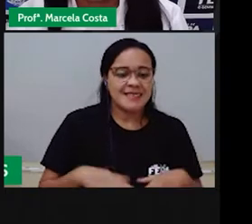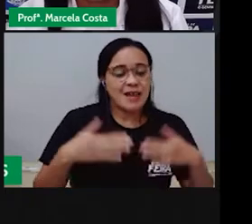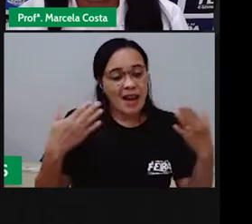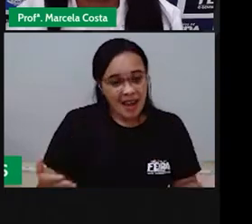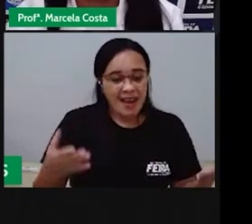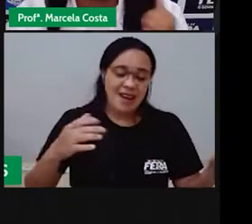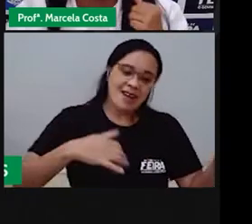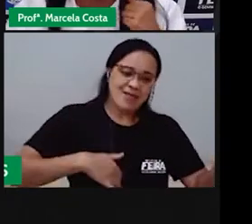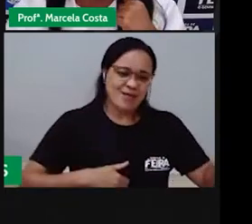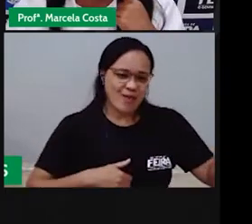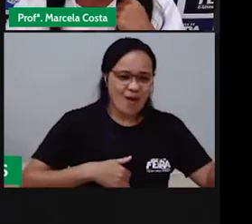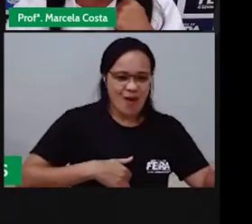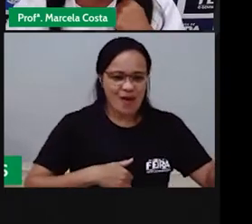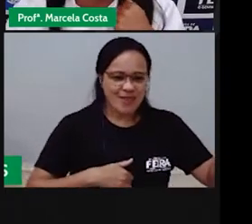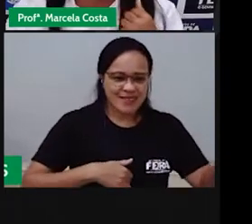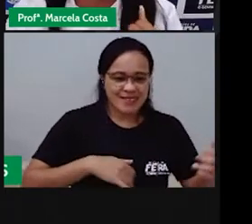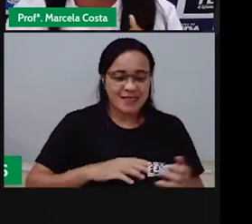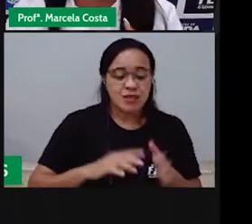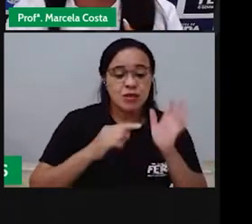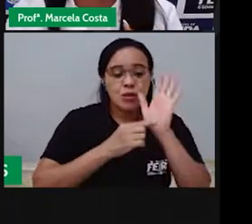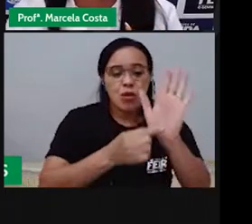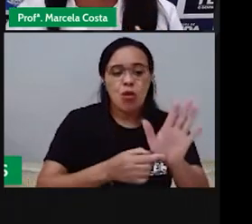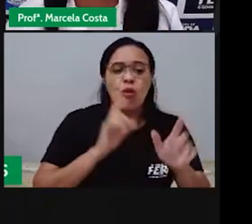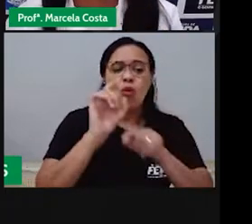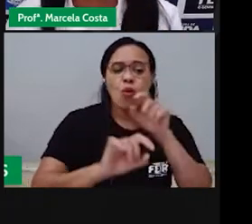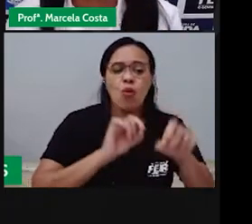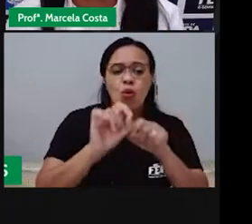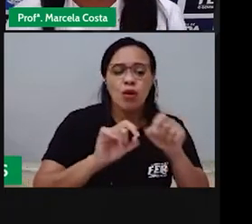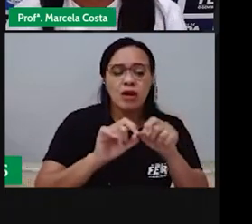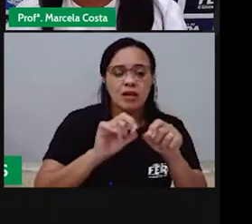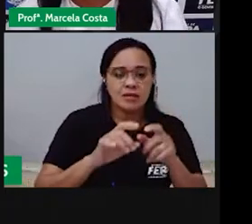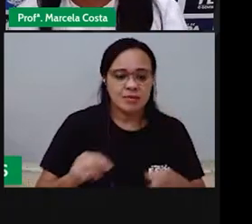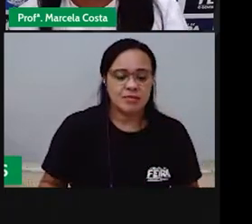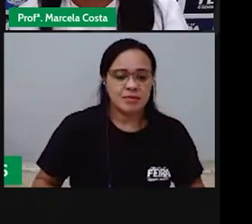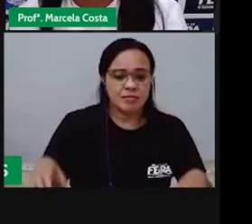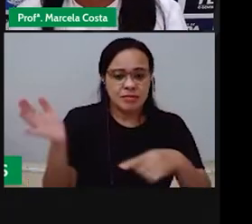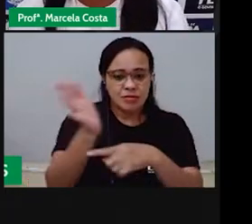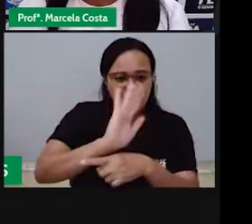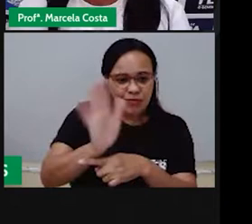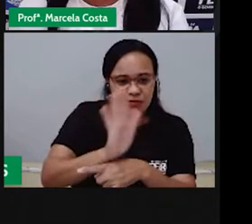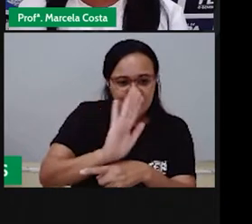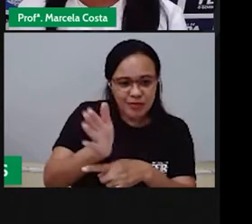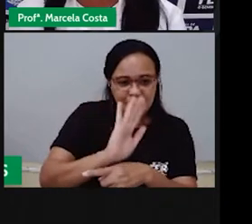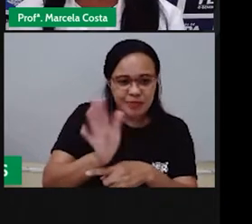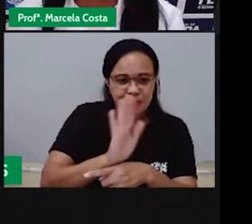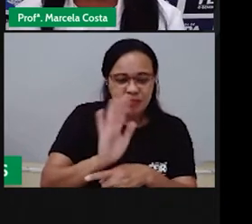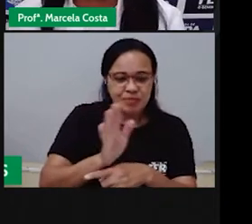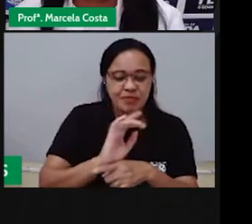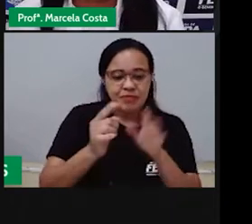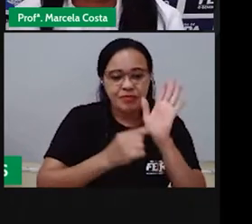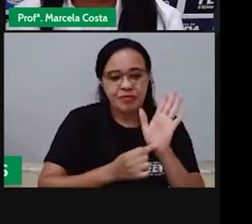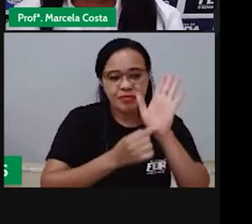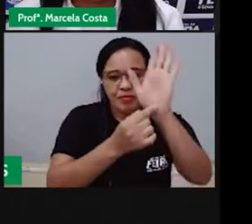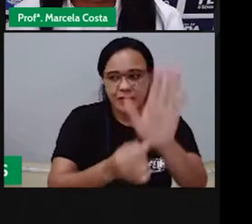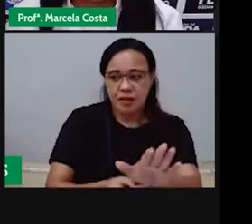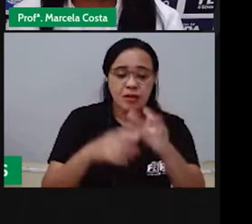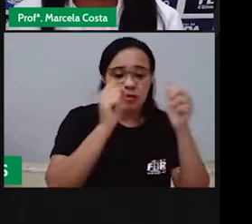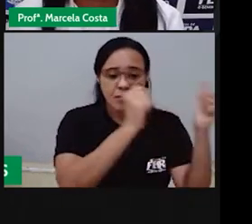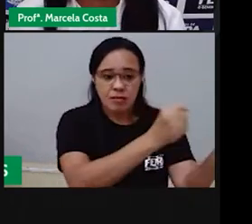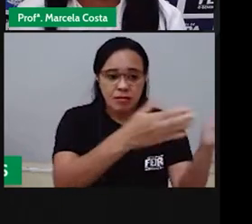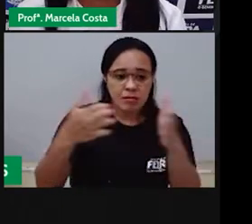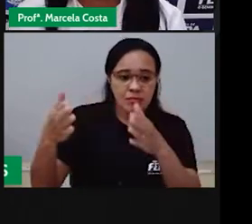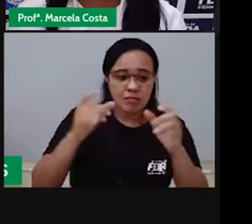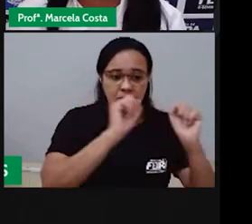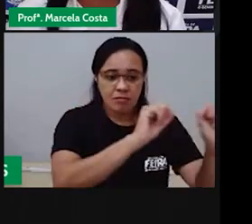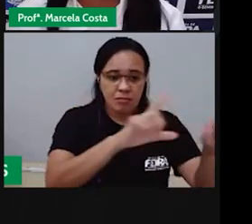o forró. Eu quero mostrar para vocês agora um vídeo que vai mostrar uma